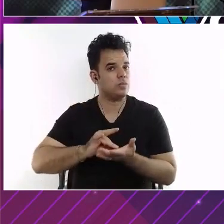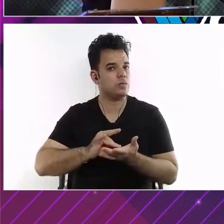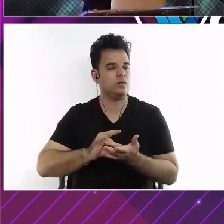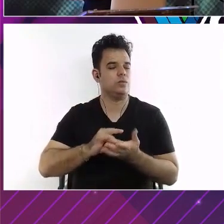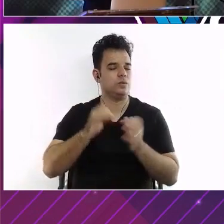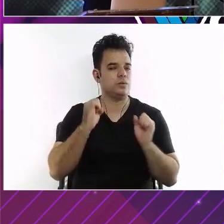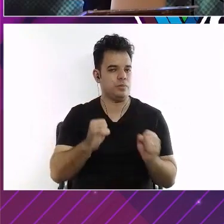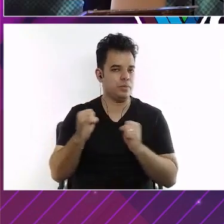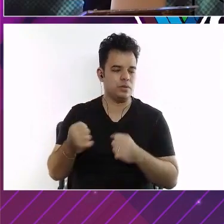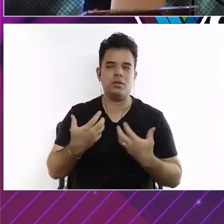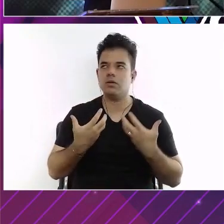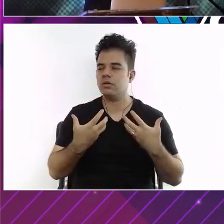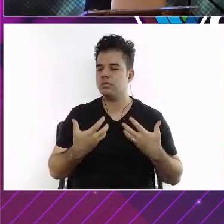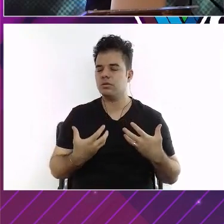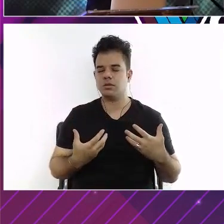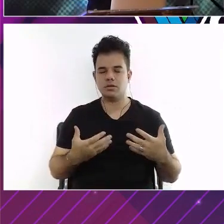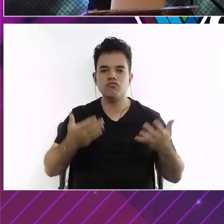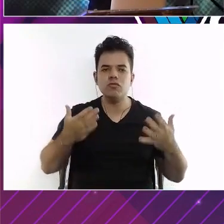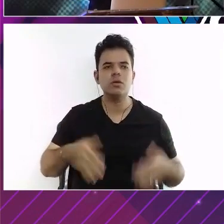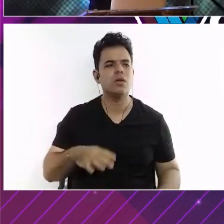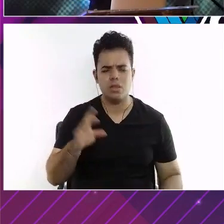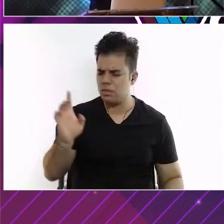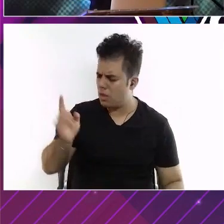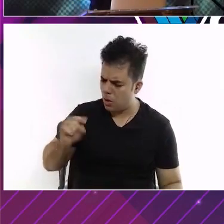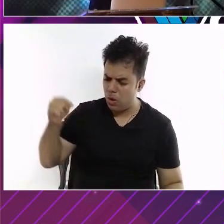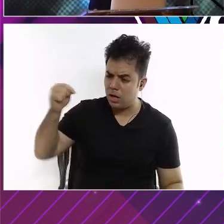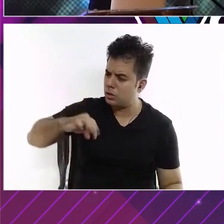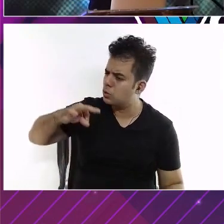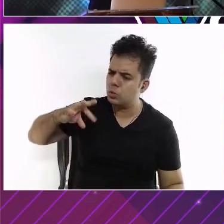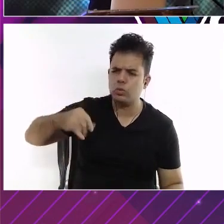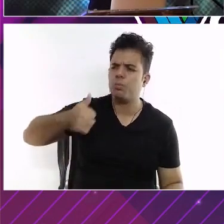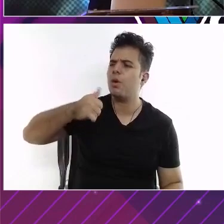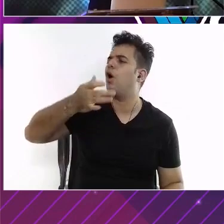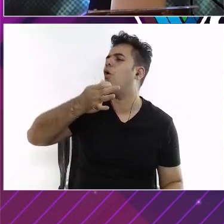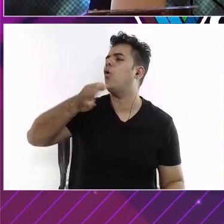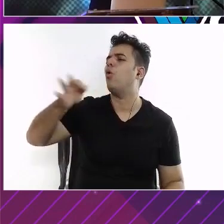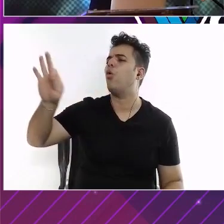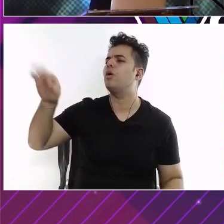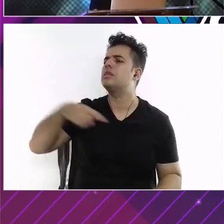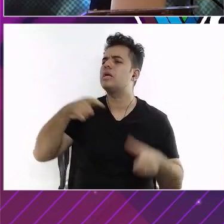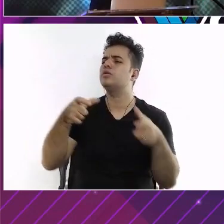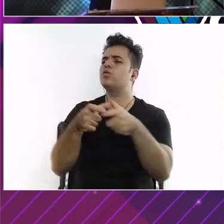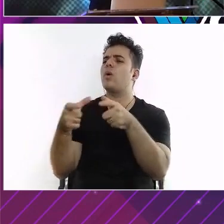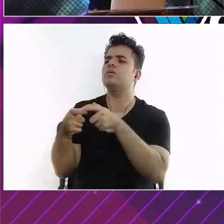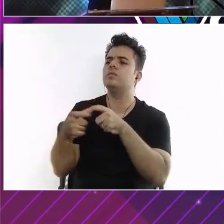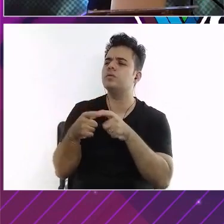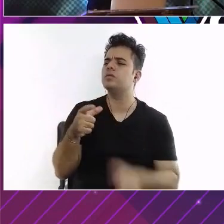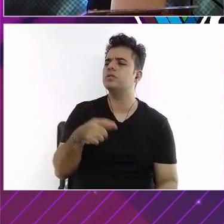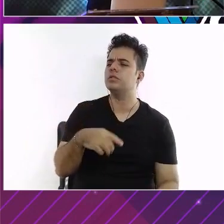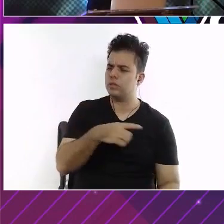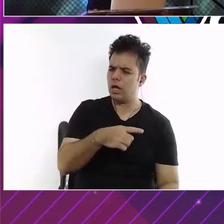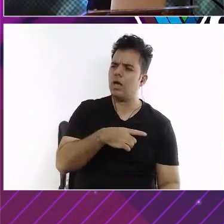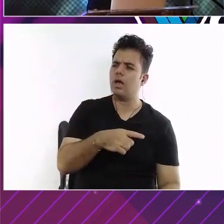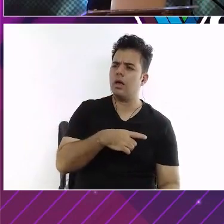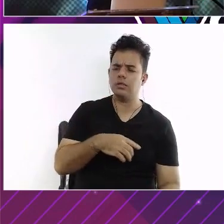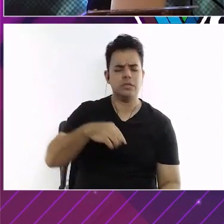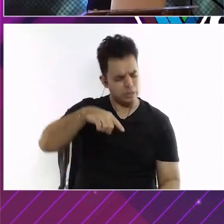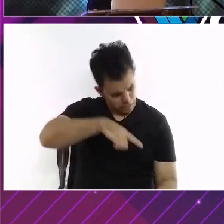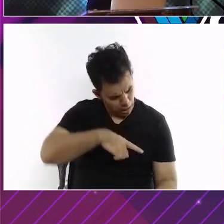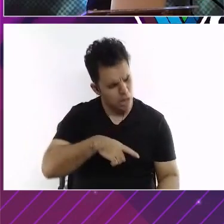chegar nos lugares e as pessoas dizem, não, agora aqui está tudo bem, a gente agora tem squads. We have